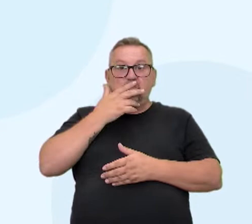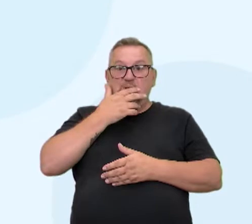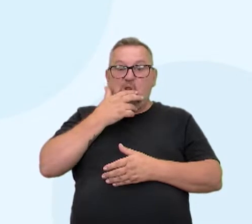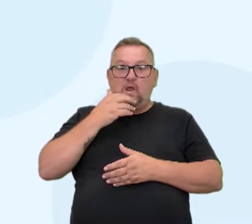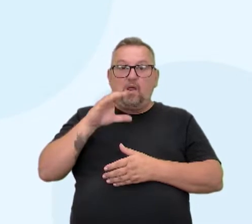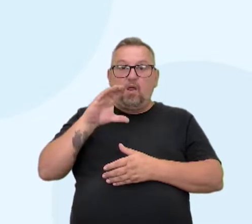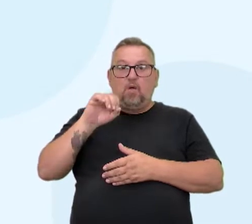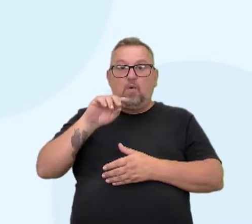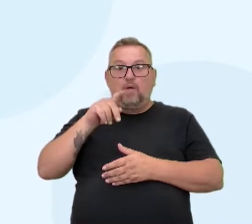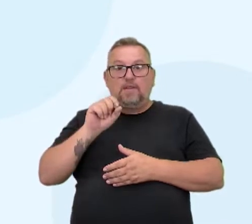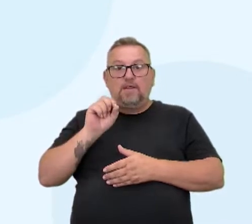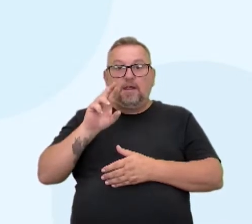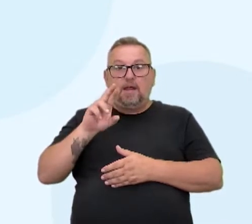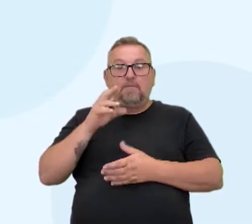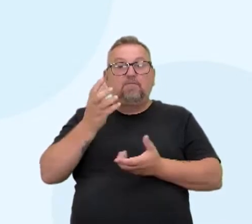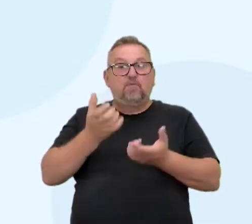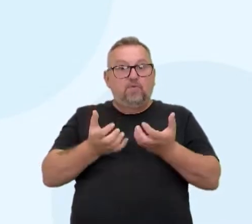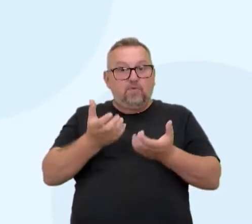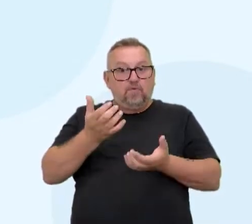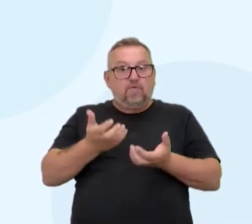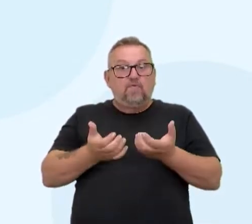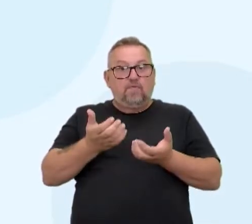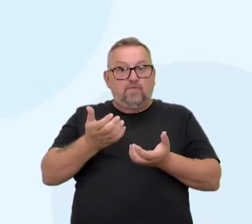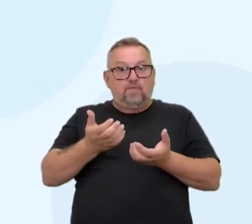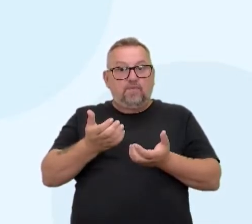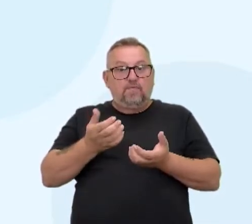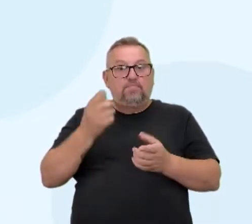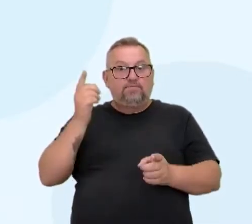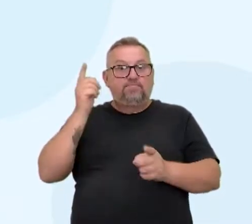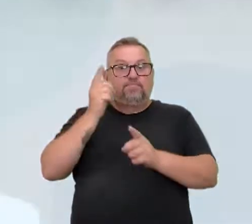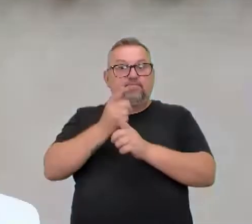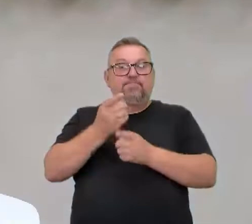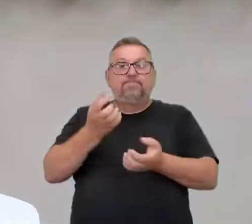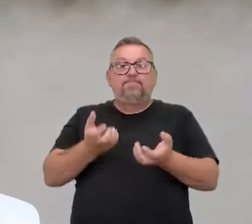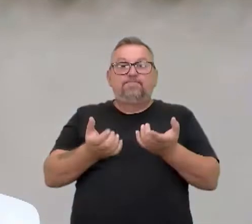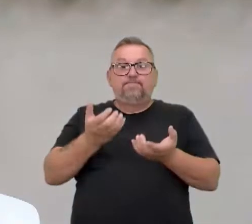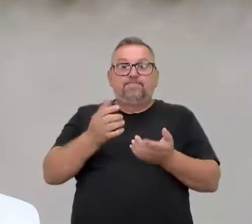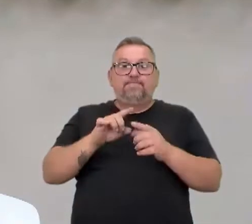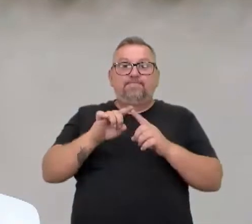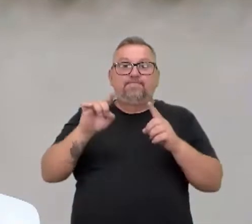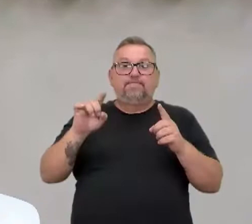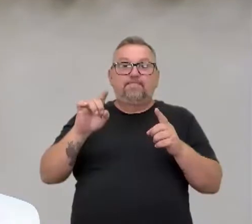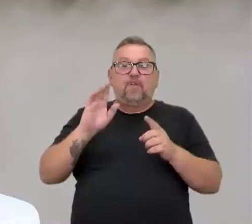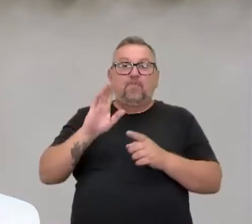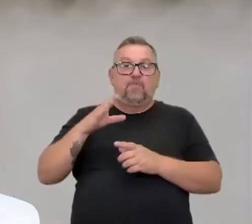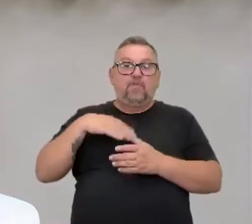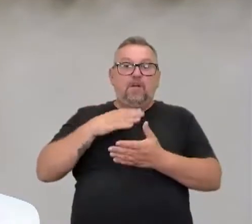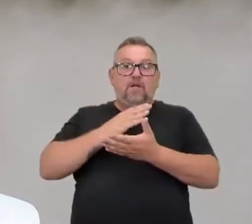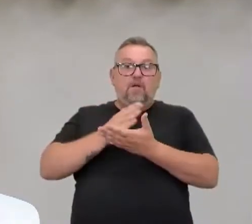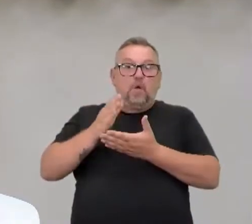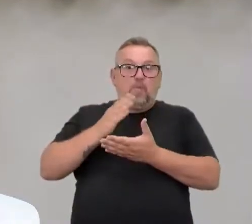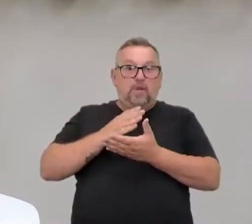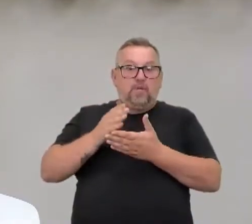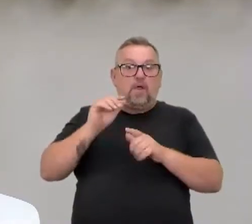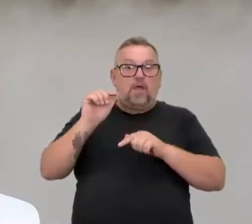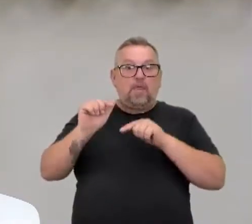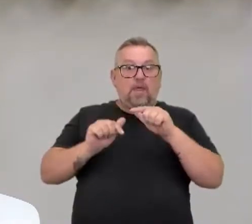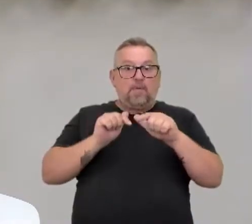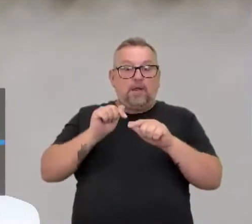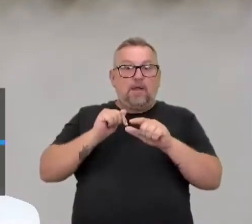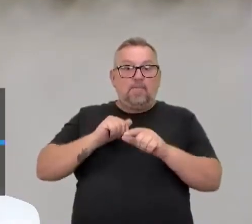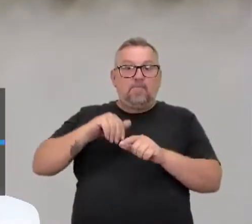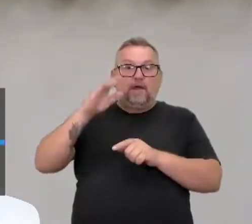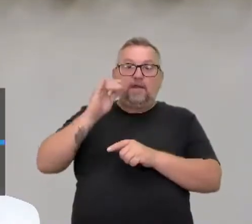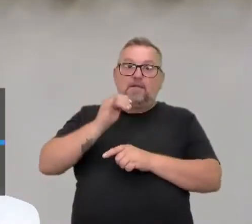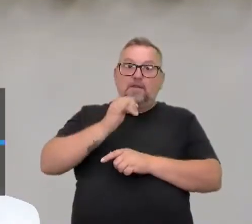cozinhar os seus alimentos com a utilização do fogo, né? Quando veio aí a descoberta do fogo. Então a gente já começou a trabalhar um pouquinho